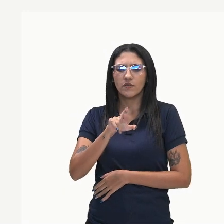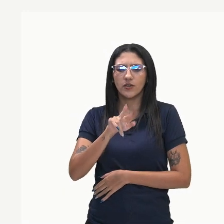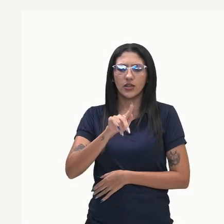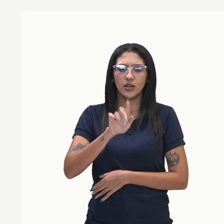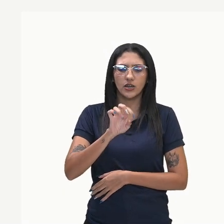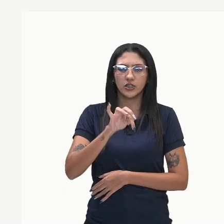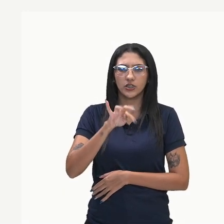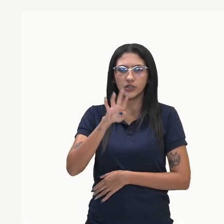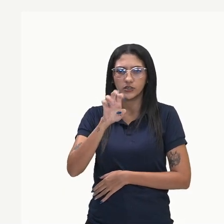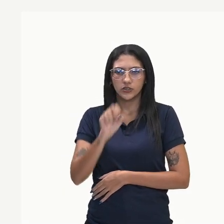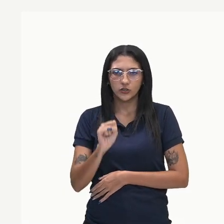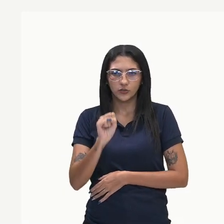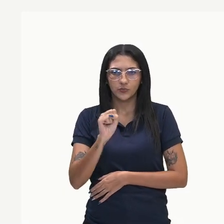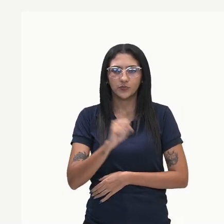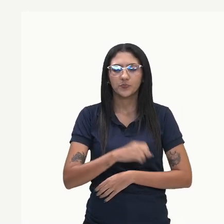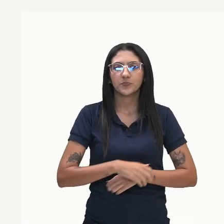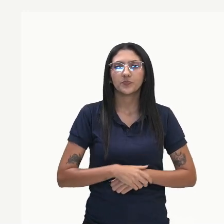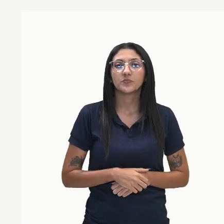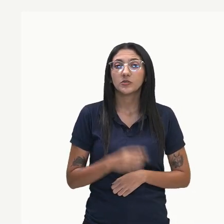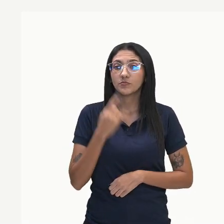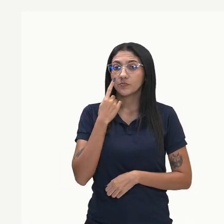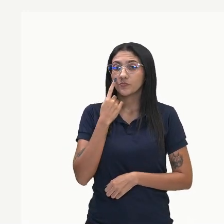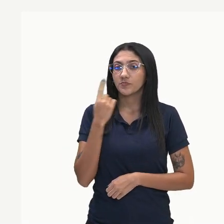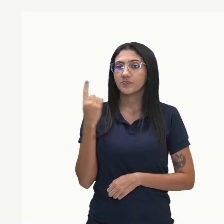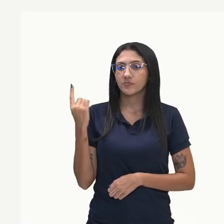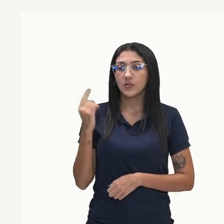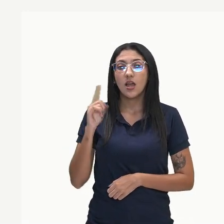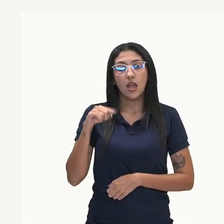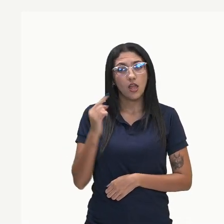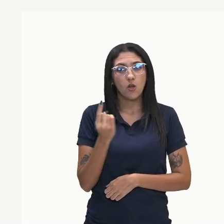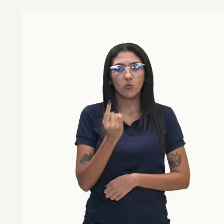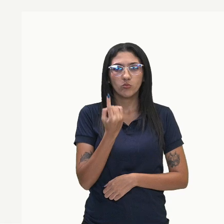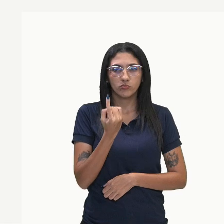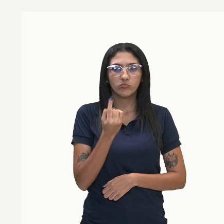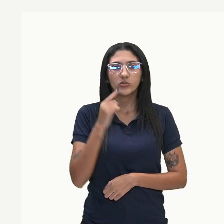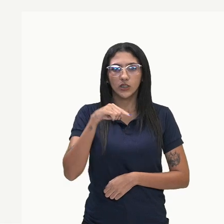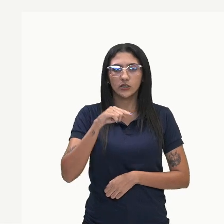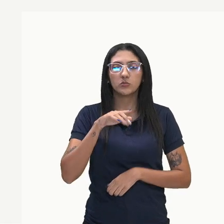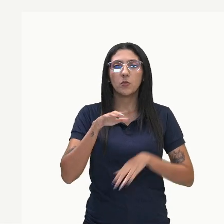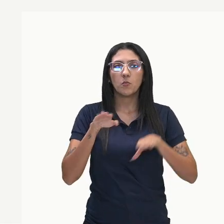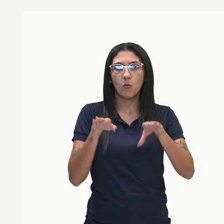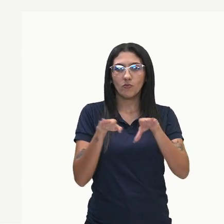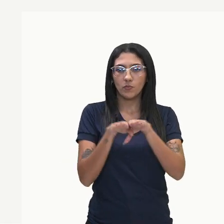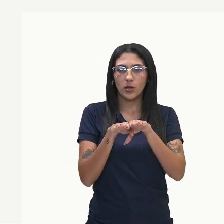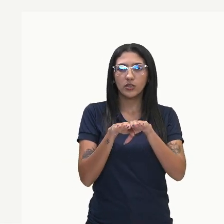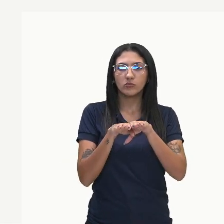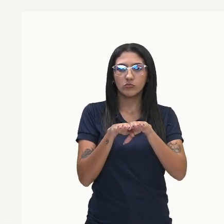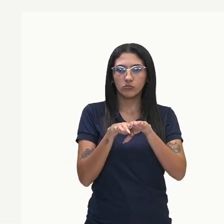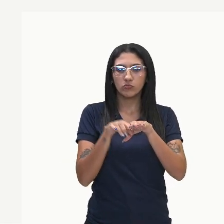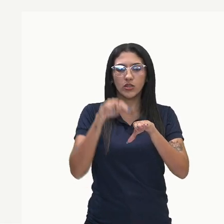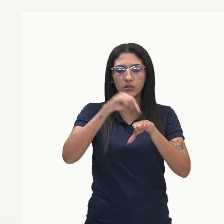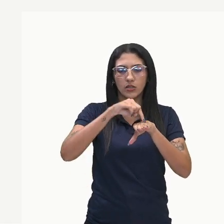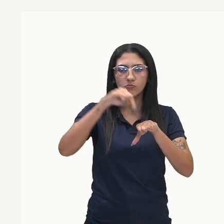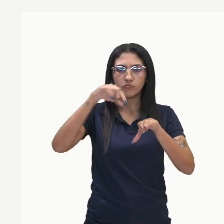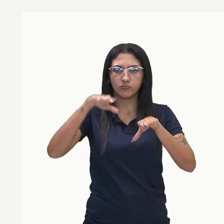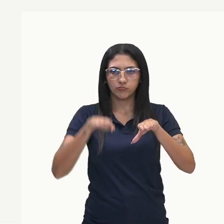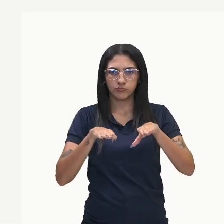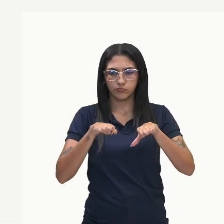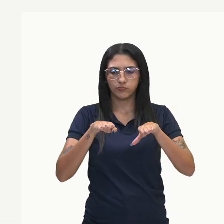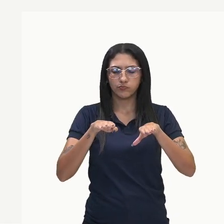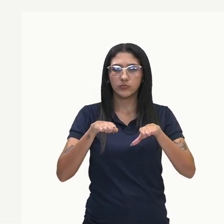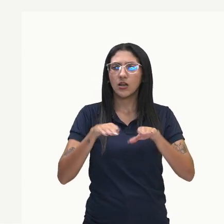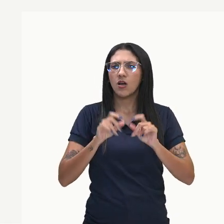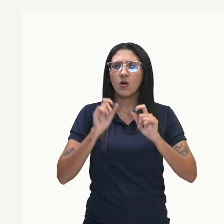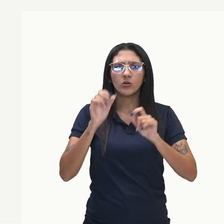divergente. Olha só, divergente é um dos movimentos realizados entre as placas tectônicas. O que que acontece